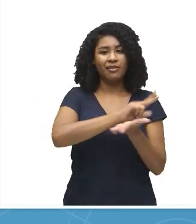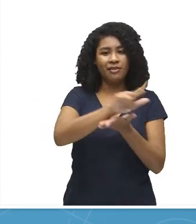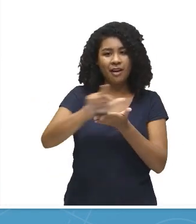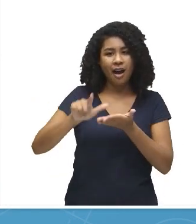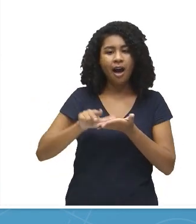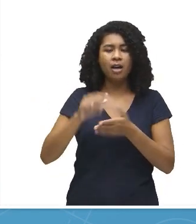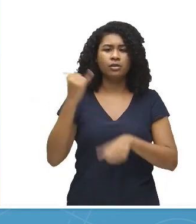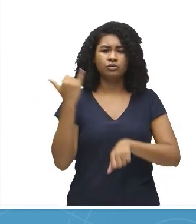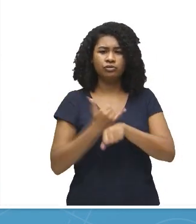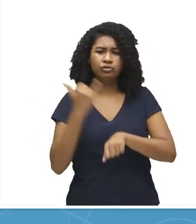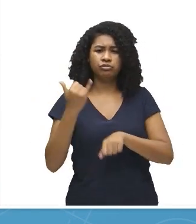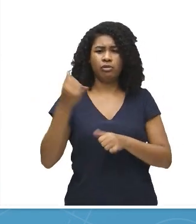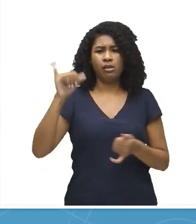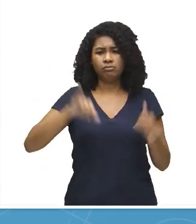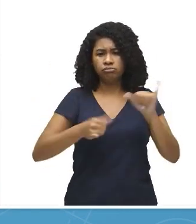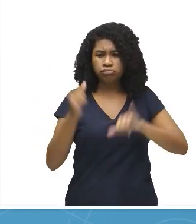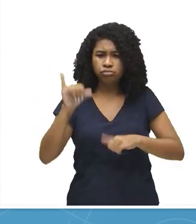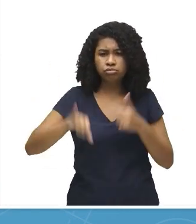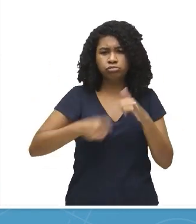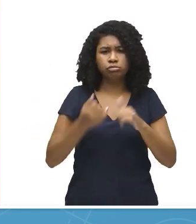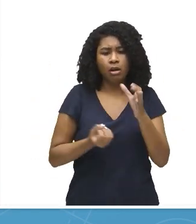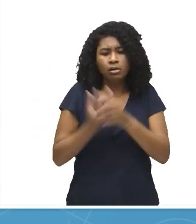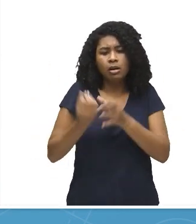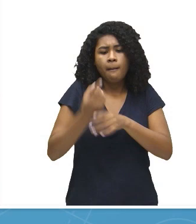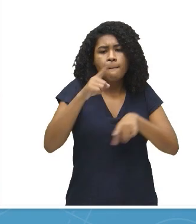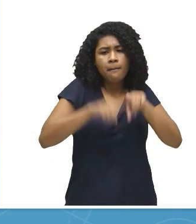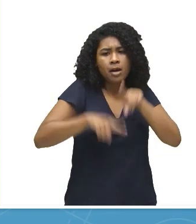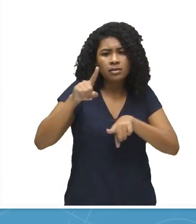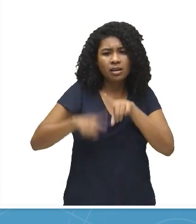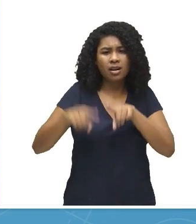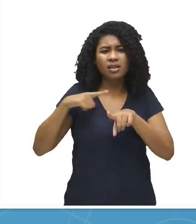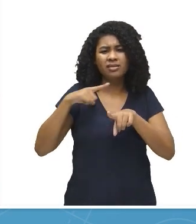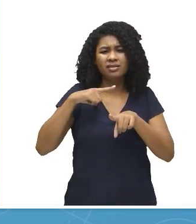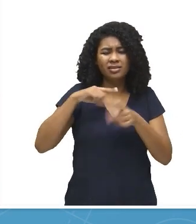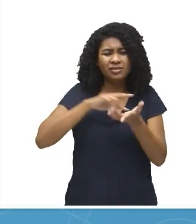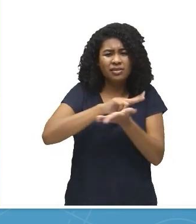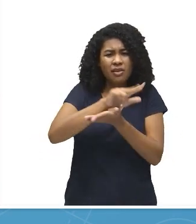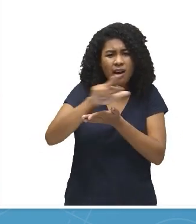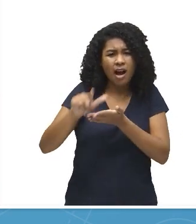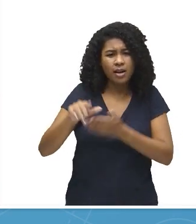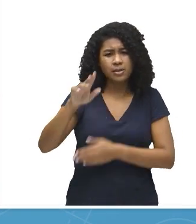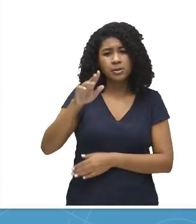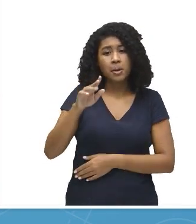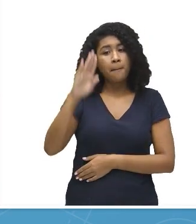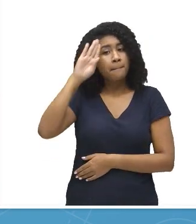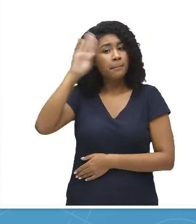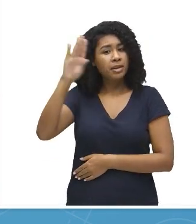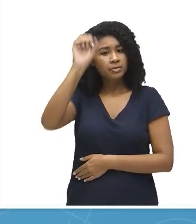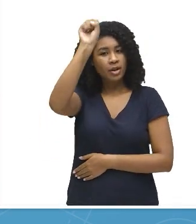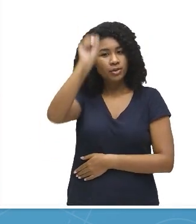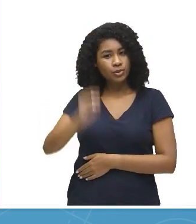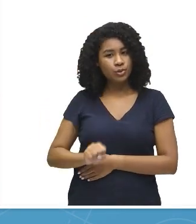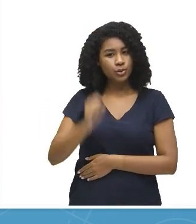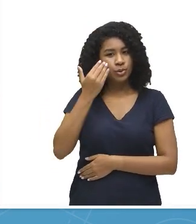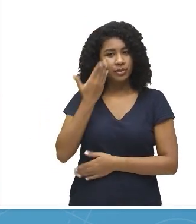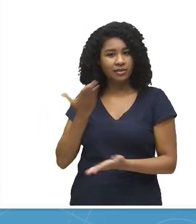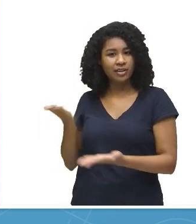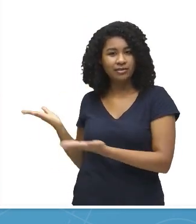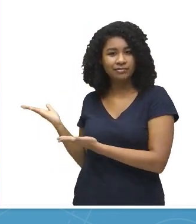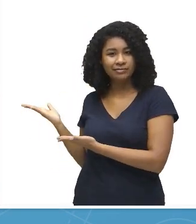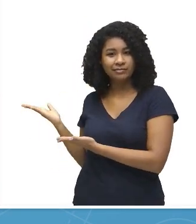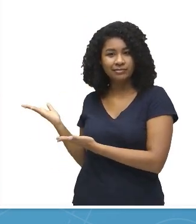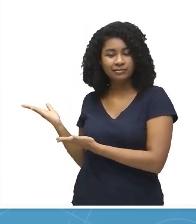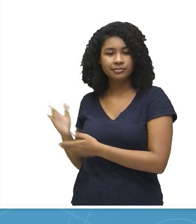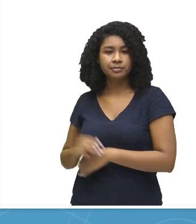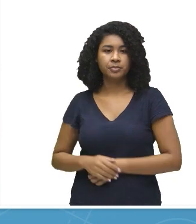metalúrgica, indústria química, de bens de consumo, olha, que elas estão concentradas aqui todas nessa região. Então, elas foram aqui, olha, vou colocar